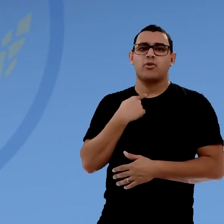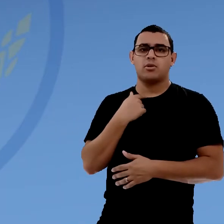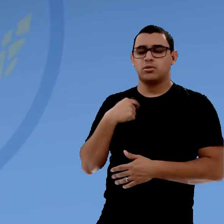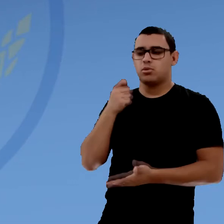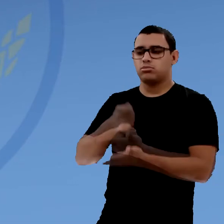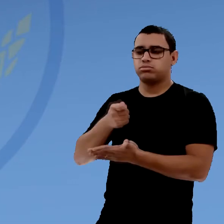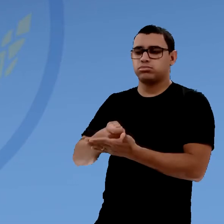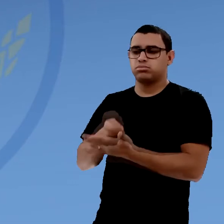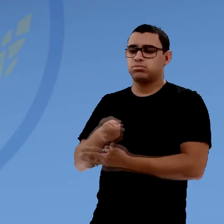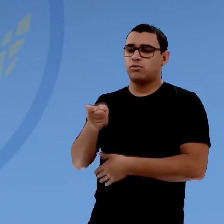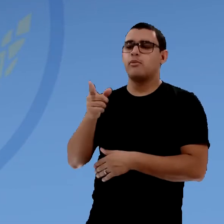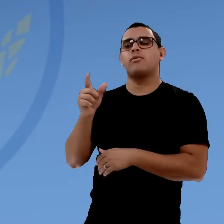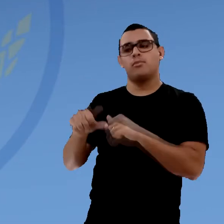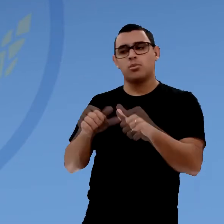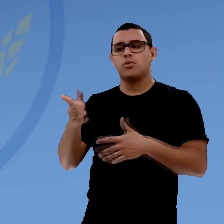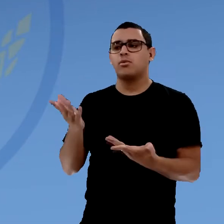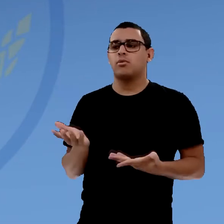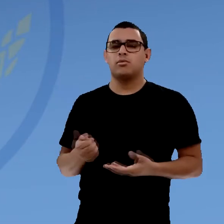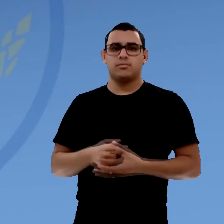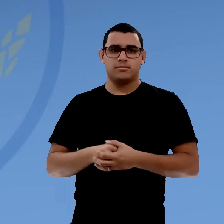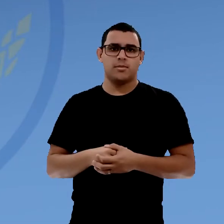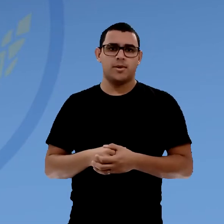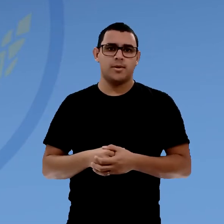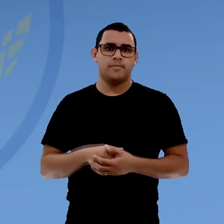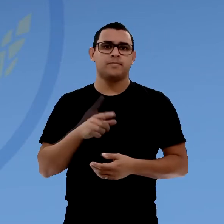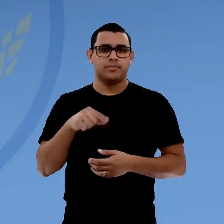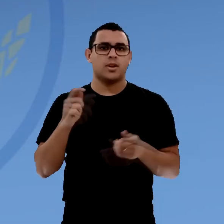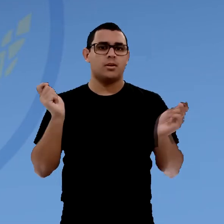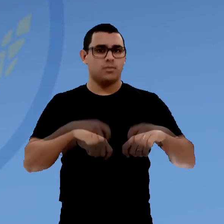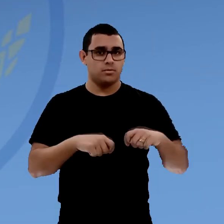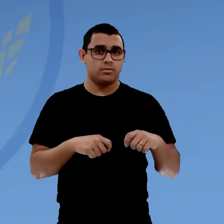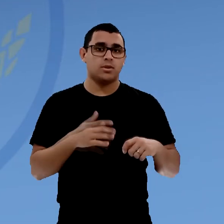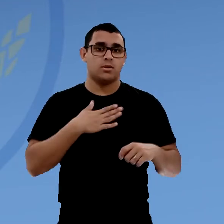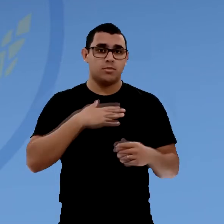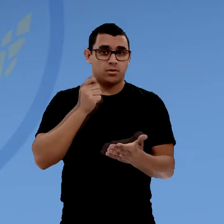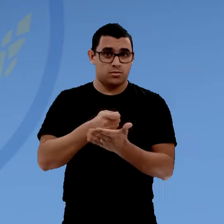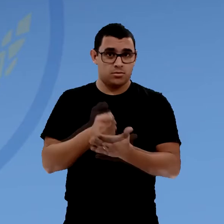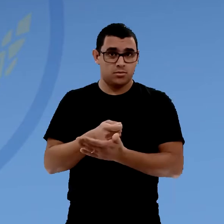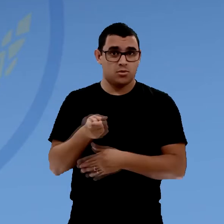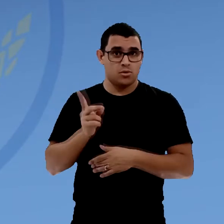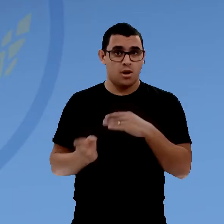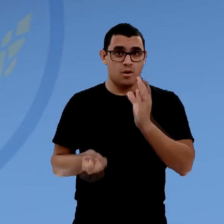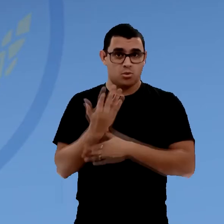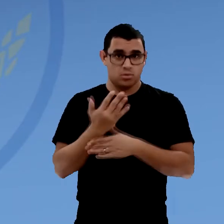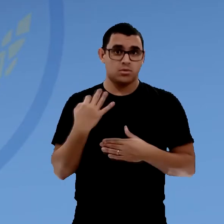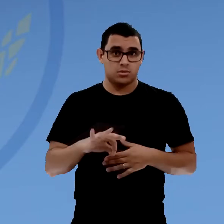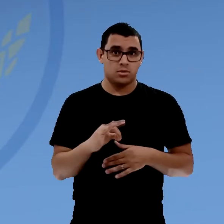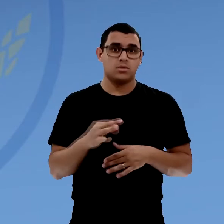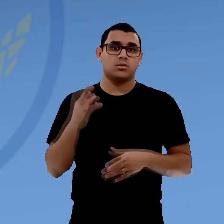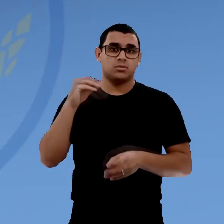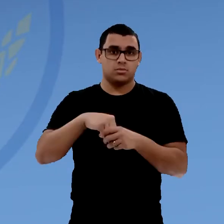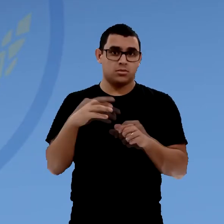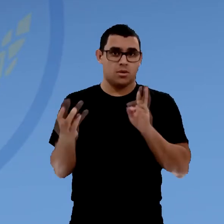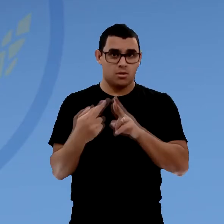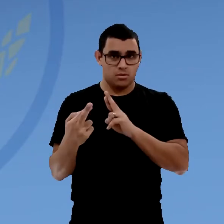vou tentar impor. Então há uma probabilidade daquela minha imposição se concretize dentro